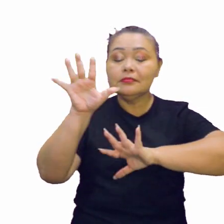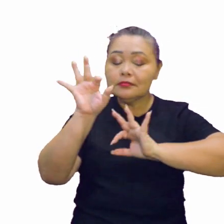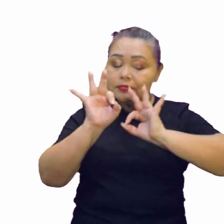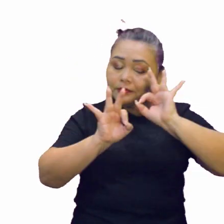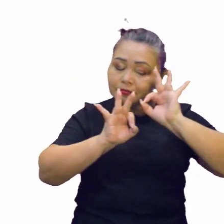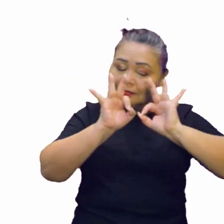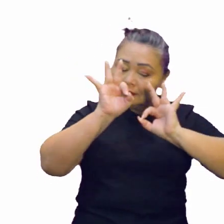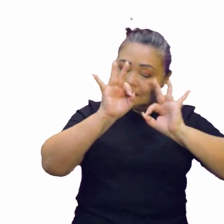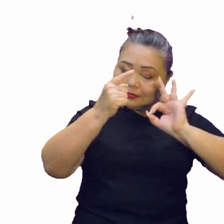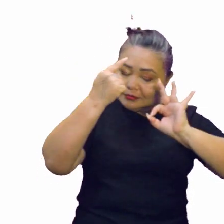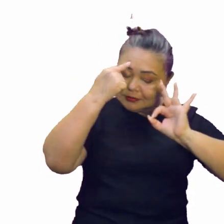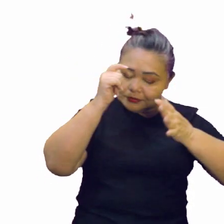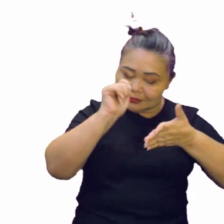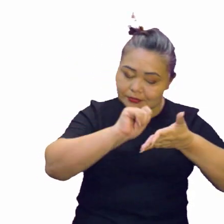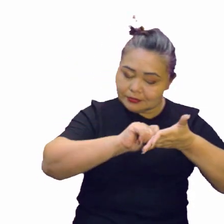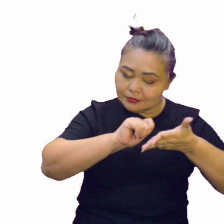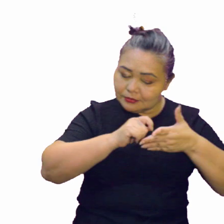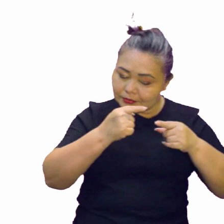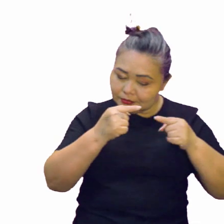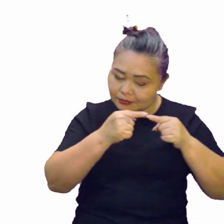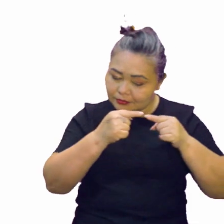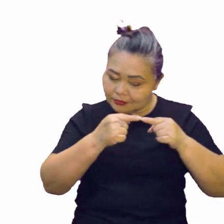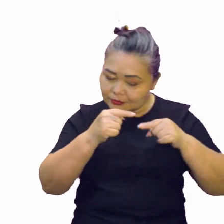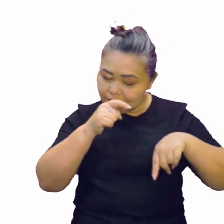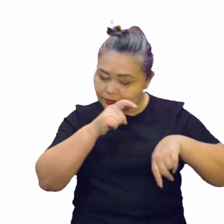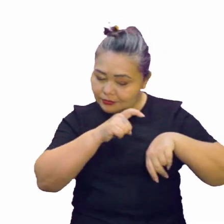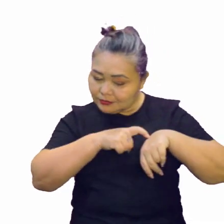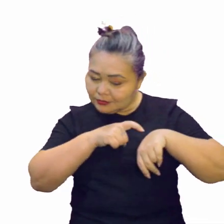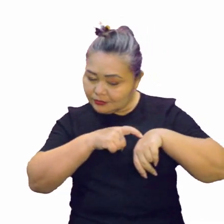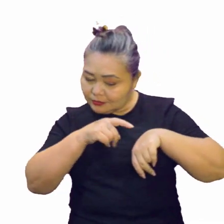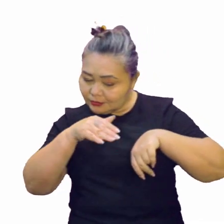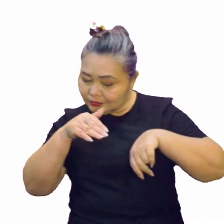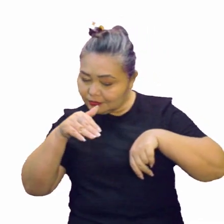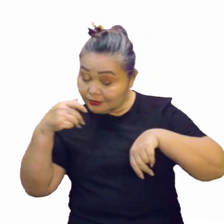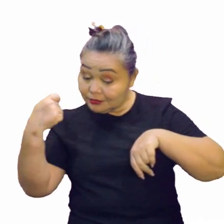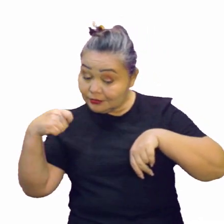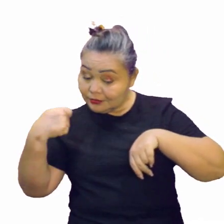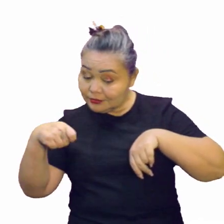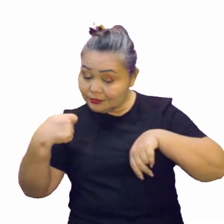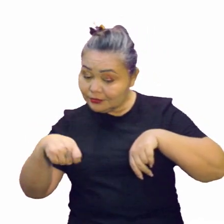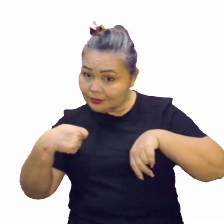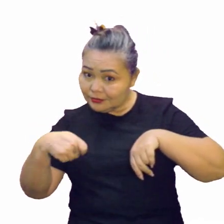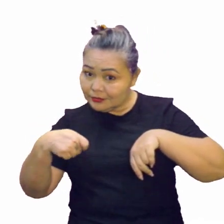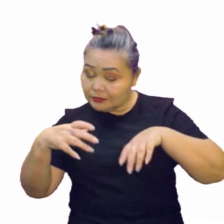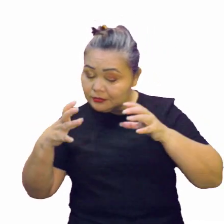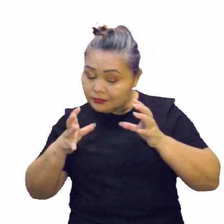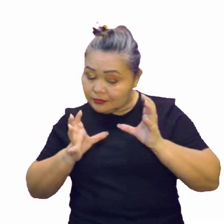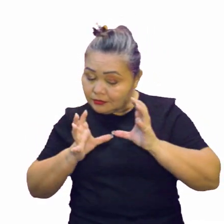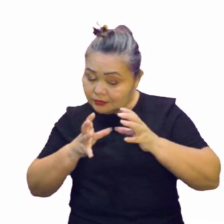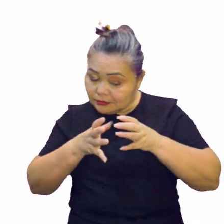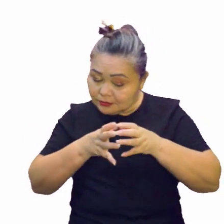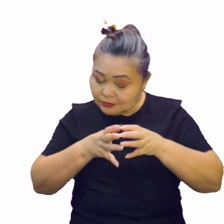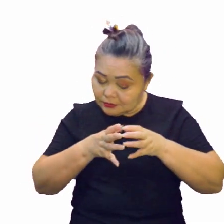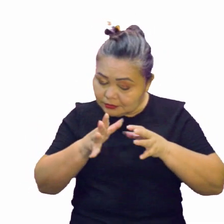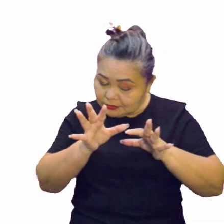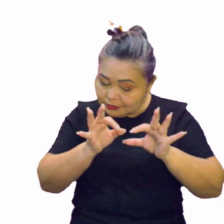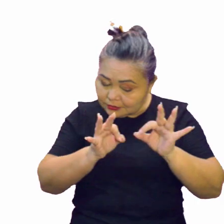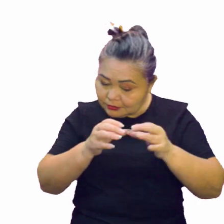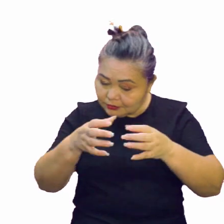de combinações temporais, é preciso agrupar de forma ordenada